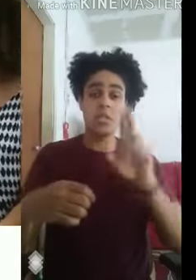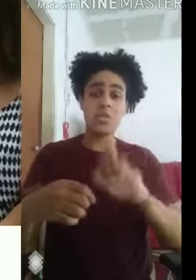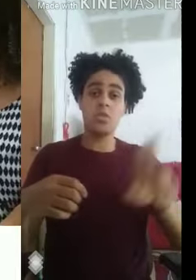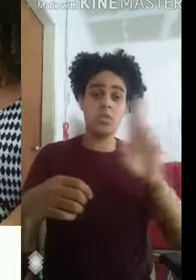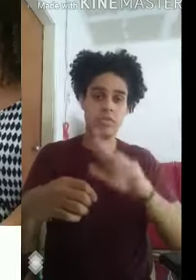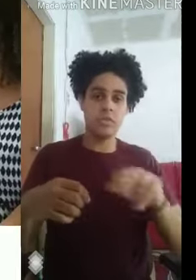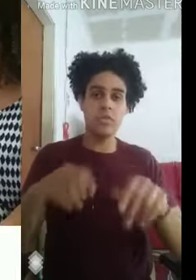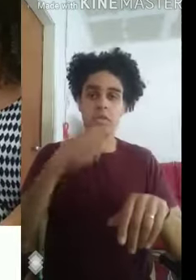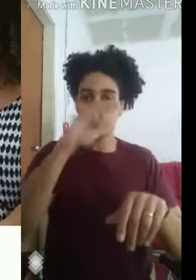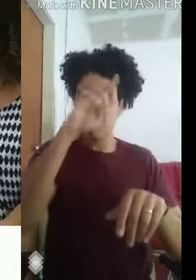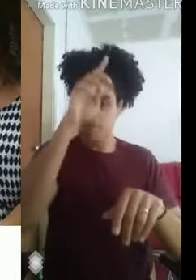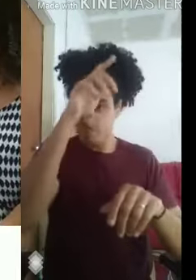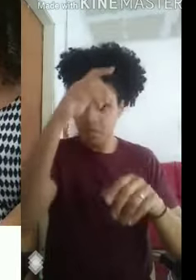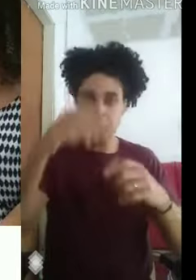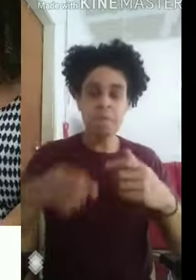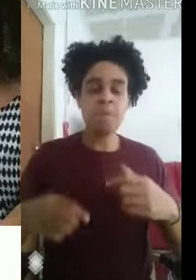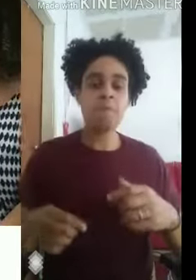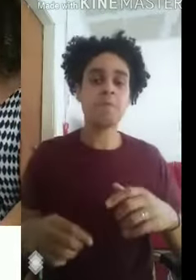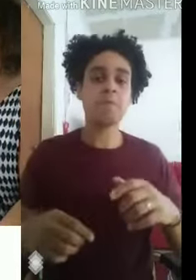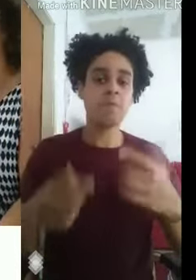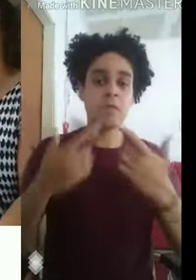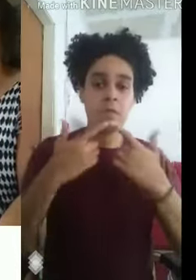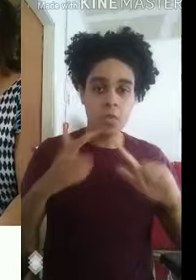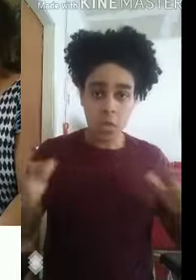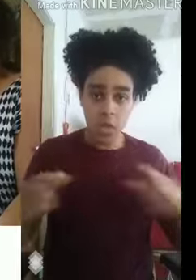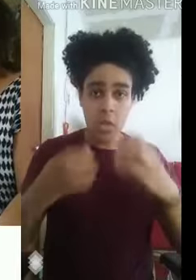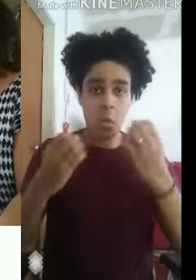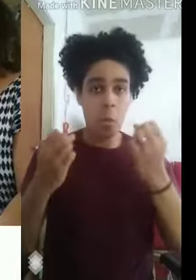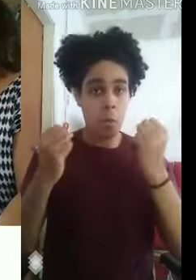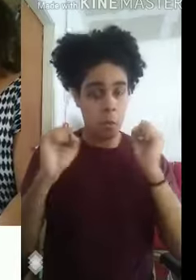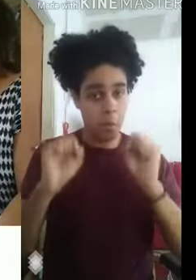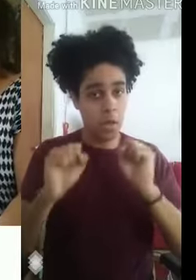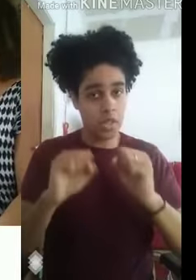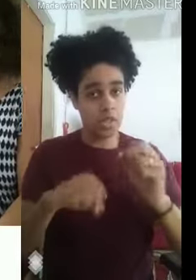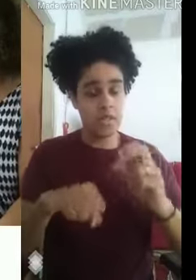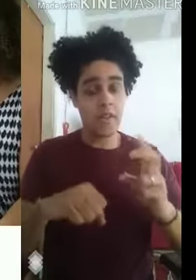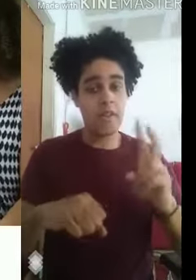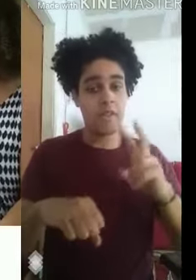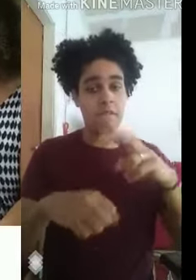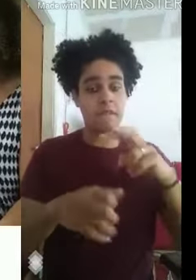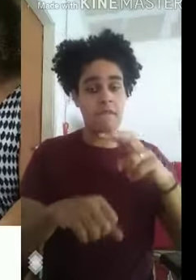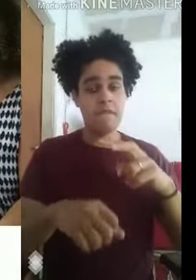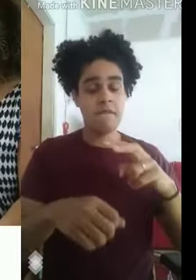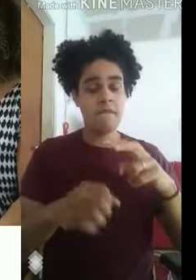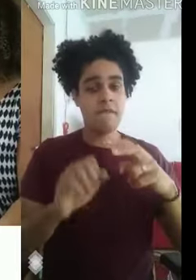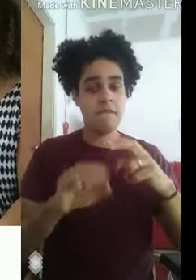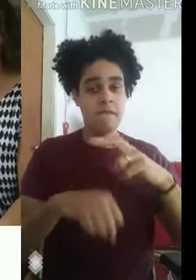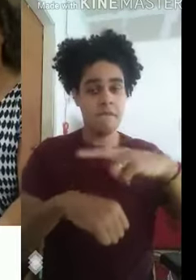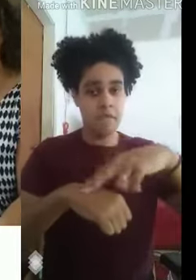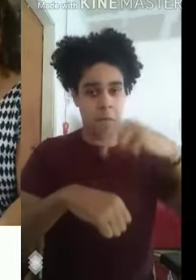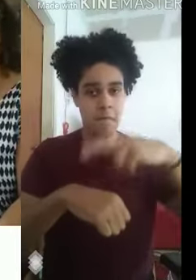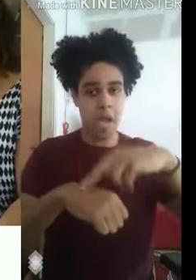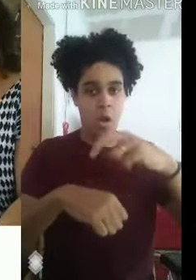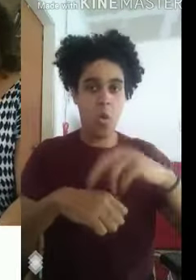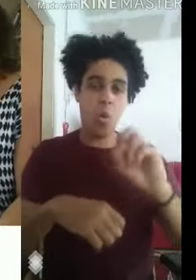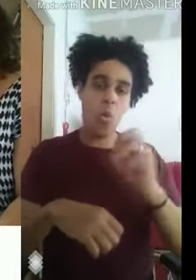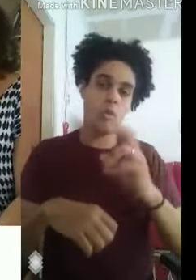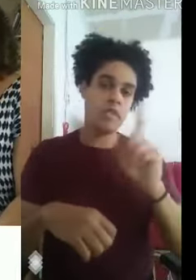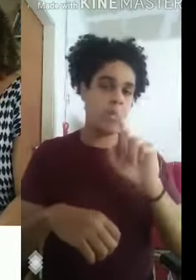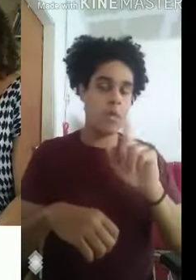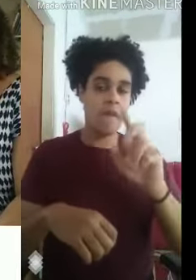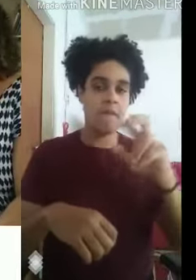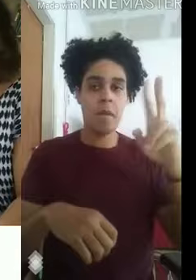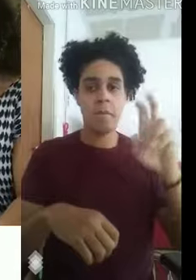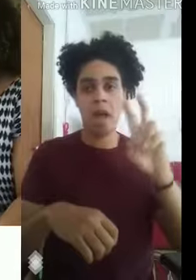escrever. A linguagem ela pode ser verbal ou não verbal. Linguagem verbal é quando a gente se comunica por meio